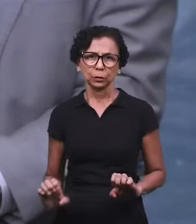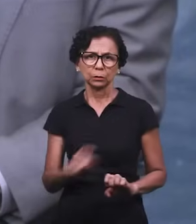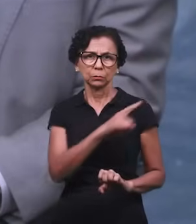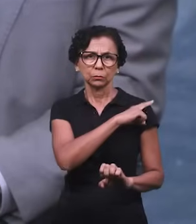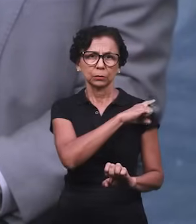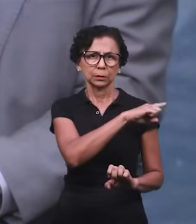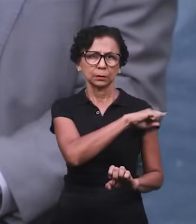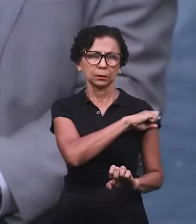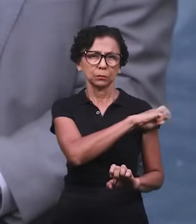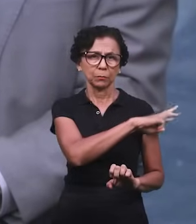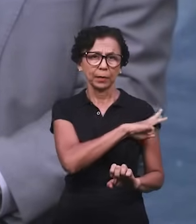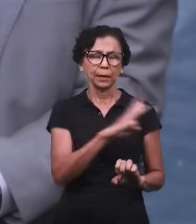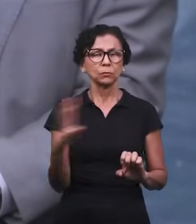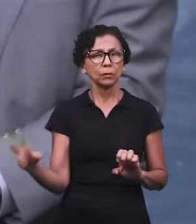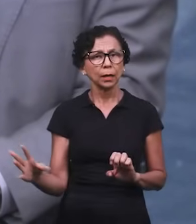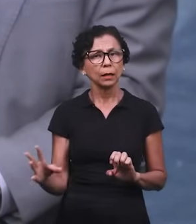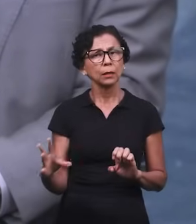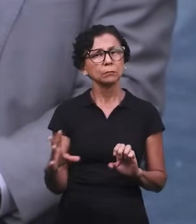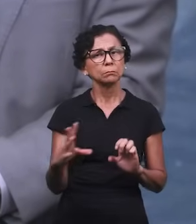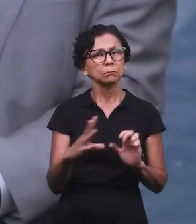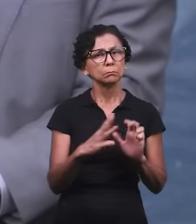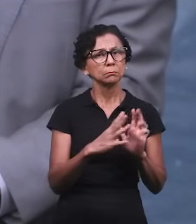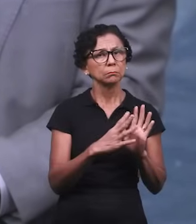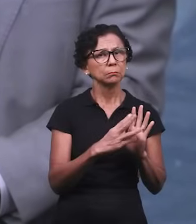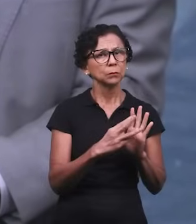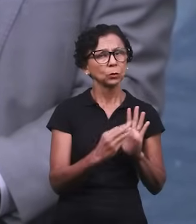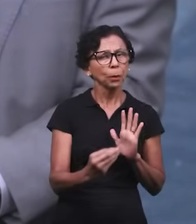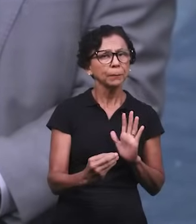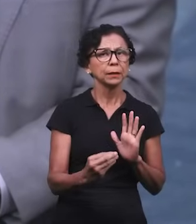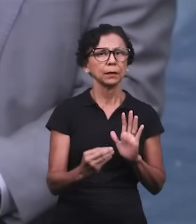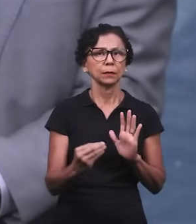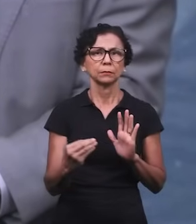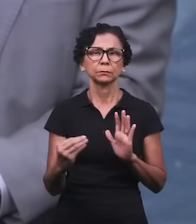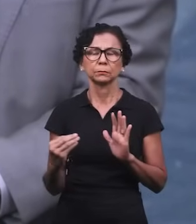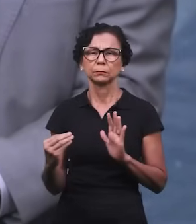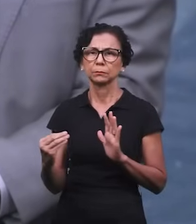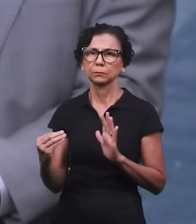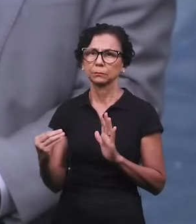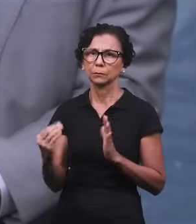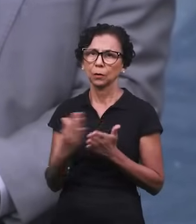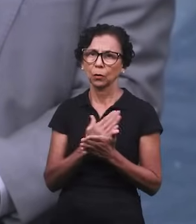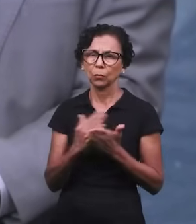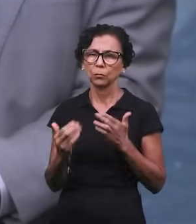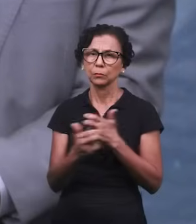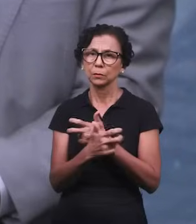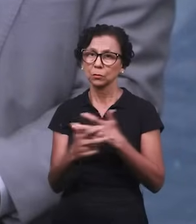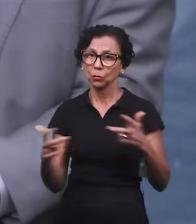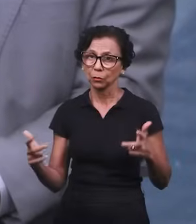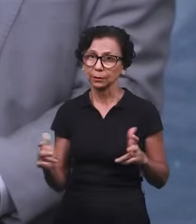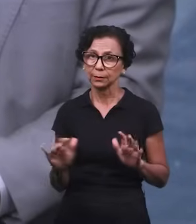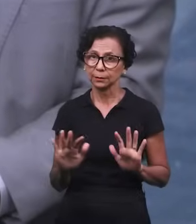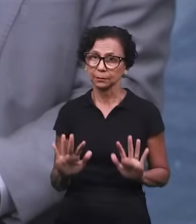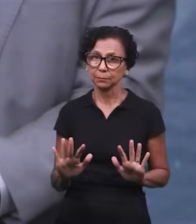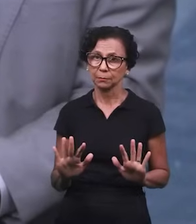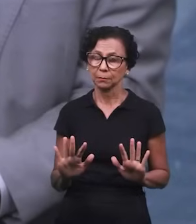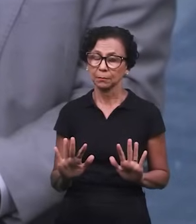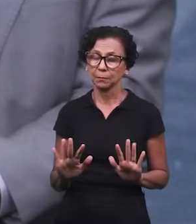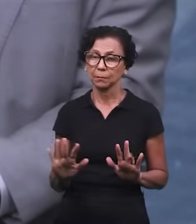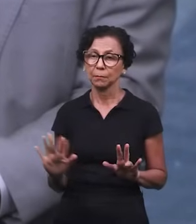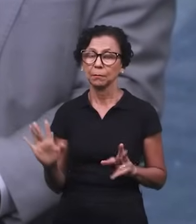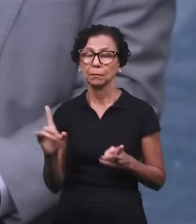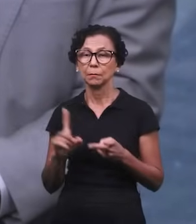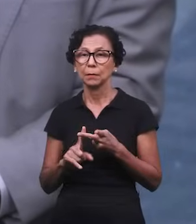pública, a universidade pública ela é um retrato da própria sociedade. Então você encontra numa